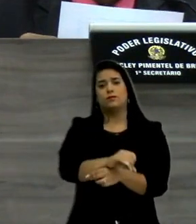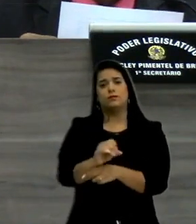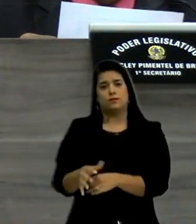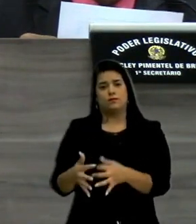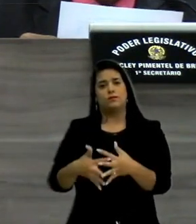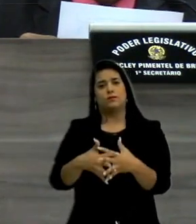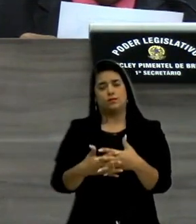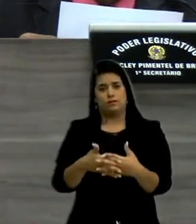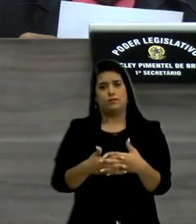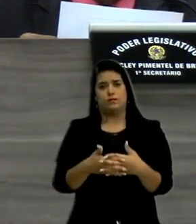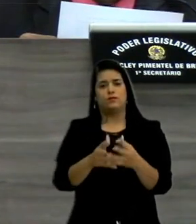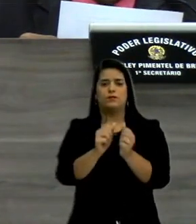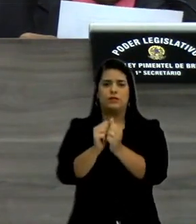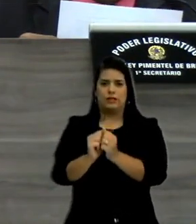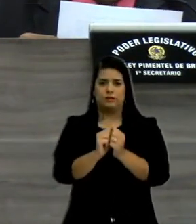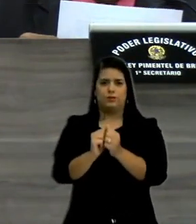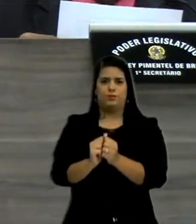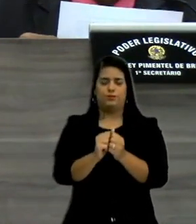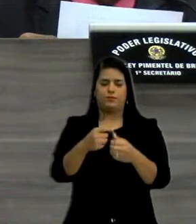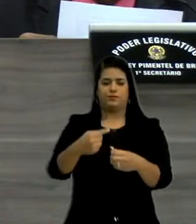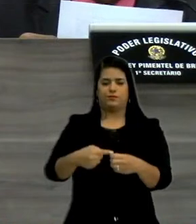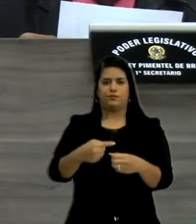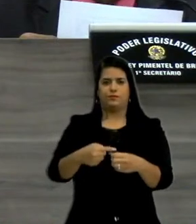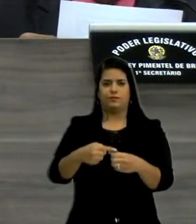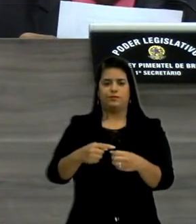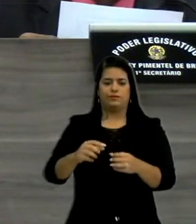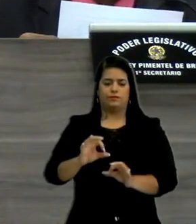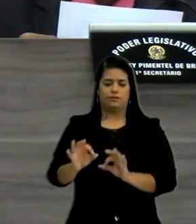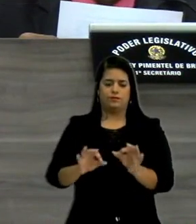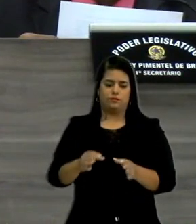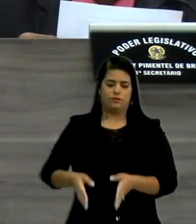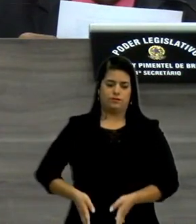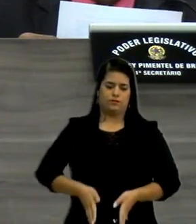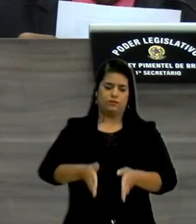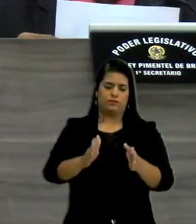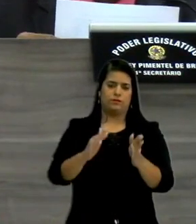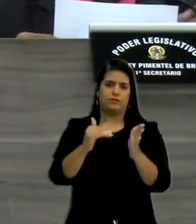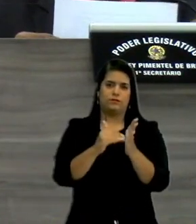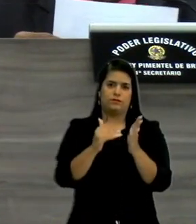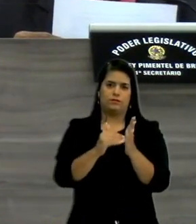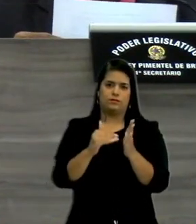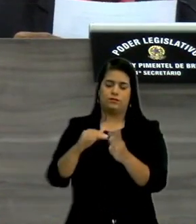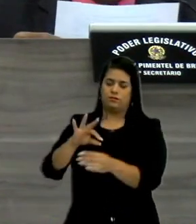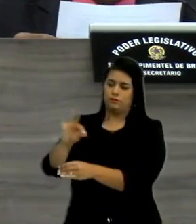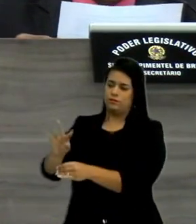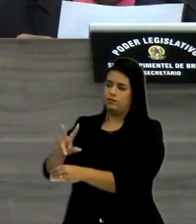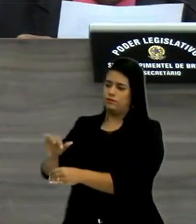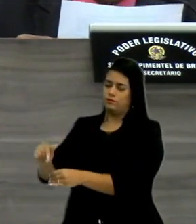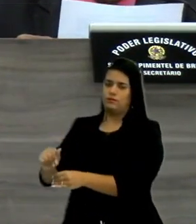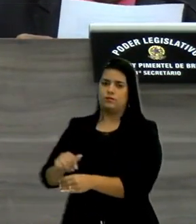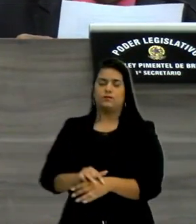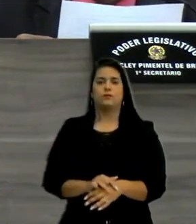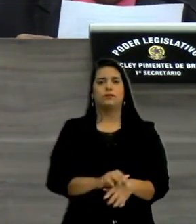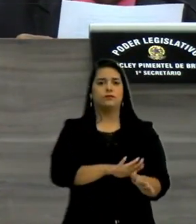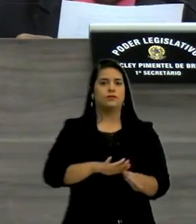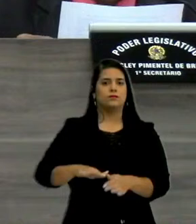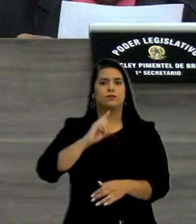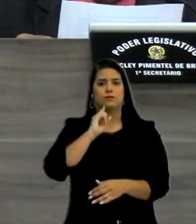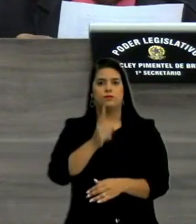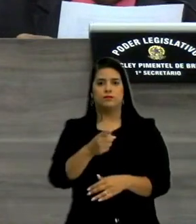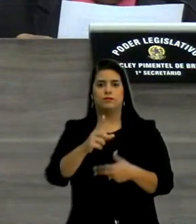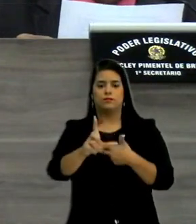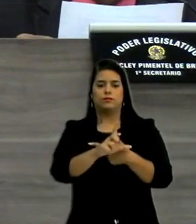efetuada em parceria com a Municipalidade e a recuperação da estrada que liga São Bento do Una à Vila do Espírito Santo. Indicação legislativa